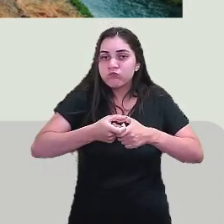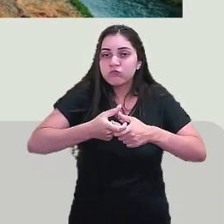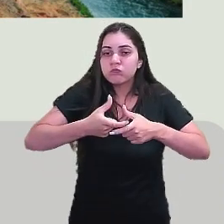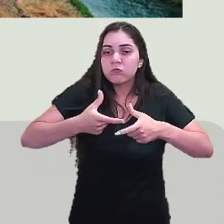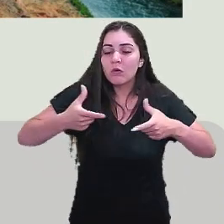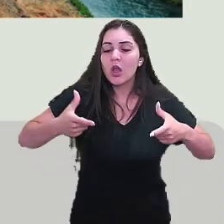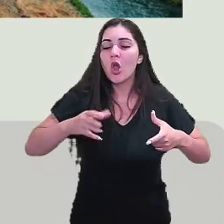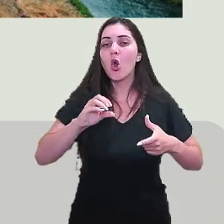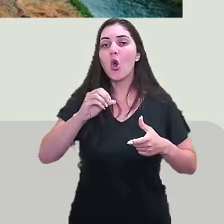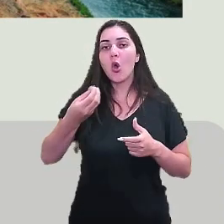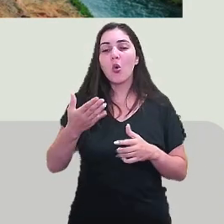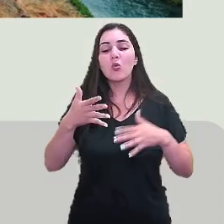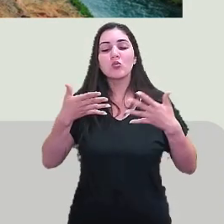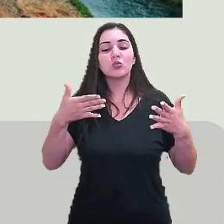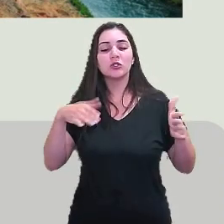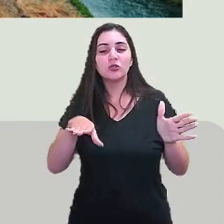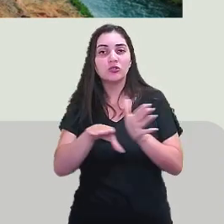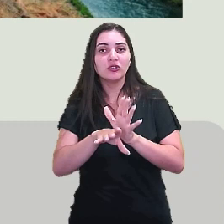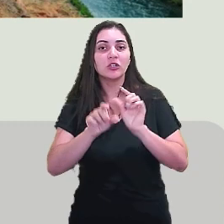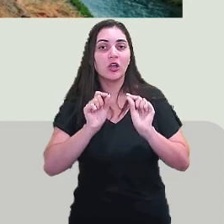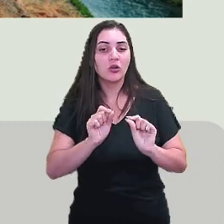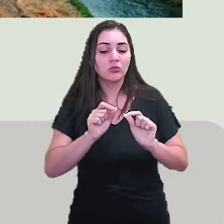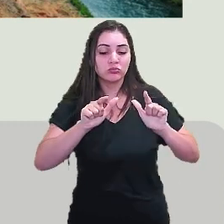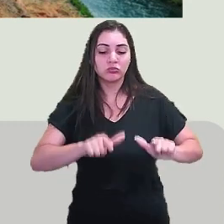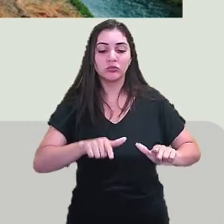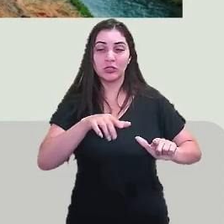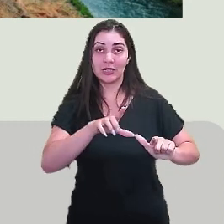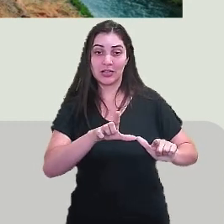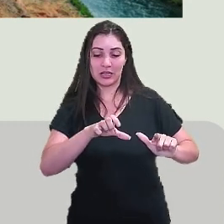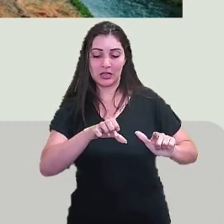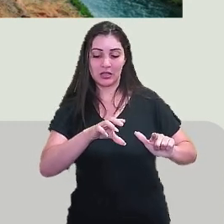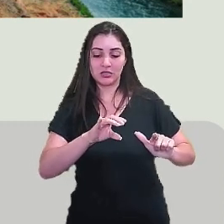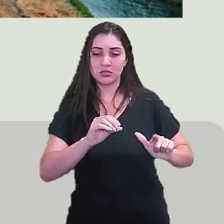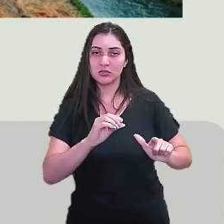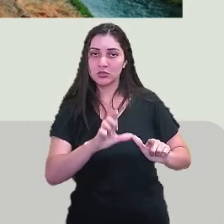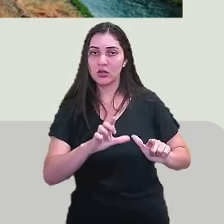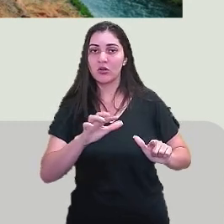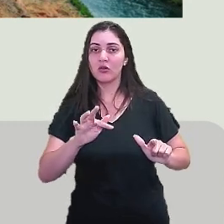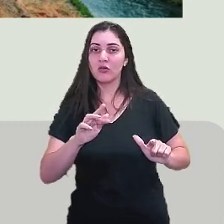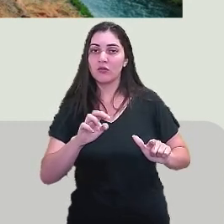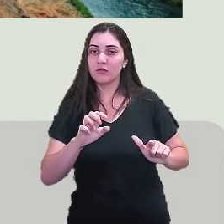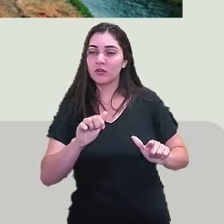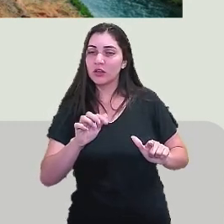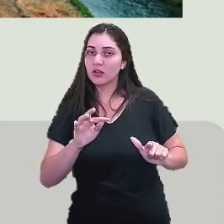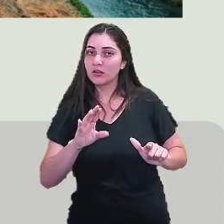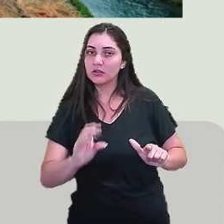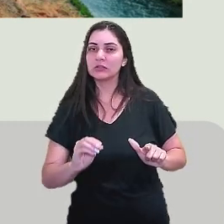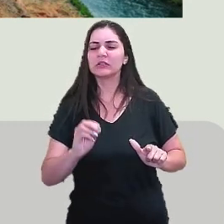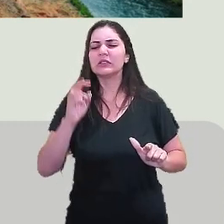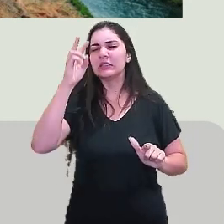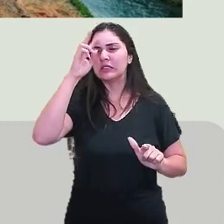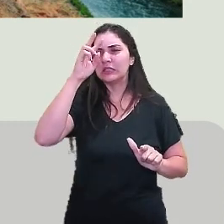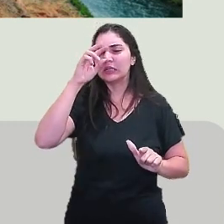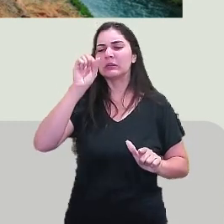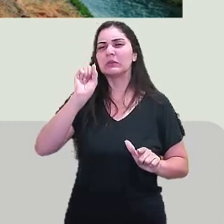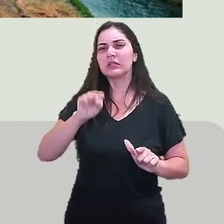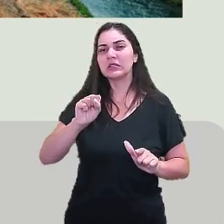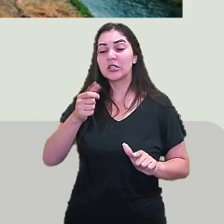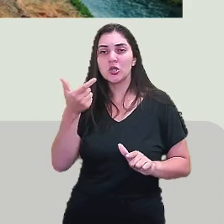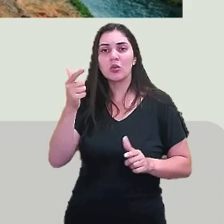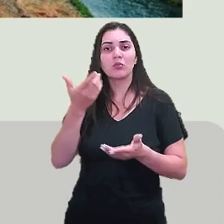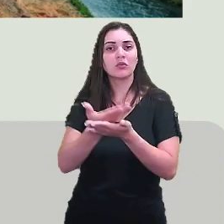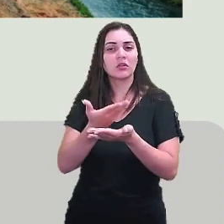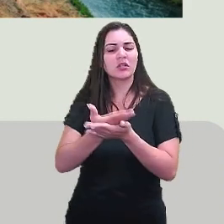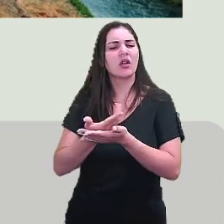lençol freático, certo? O lençol freático, lembra, vocês lembram sim, né? Em outras aulas e até em